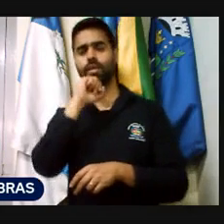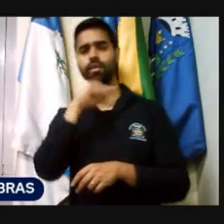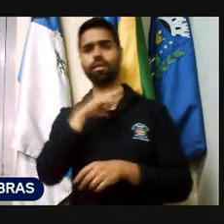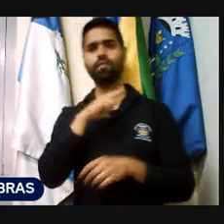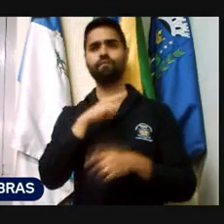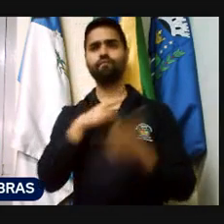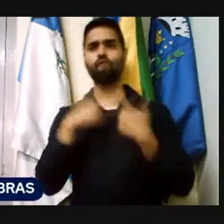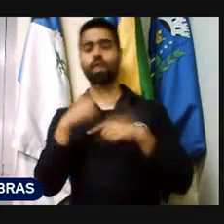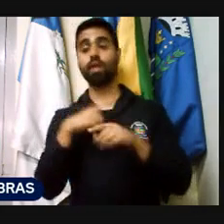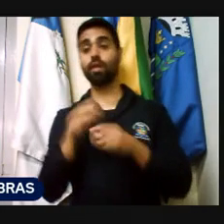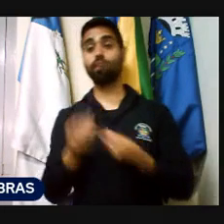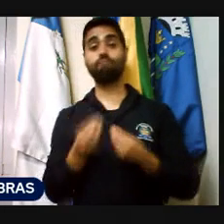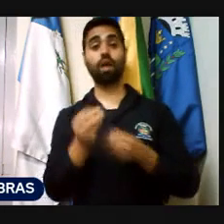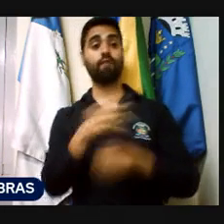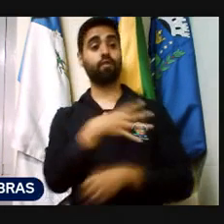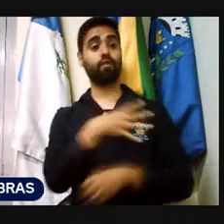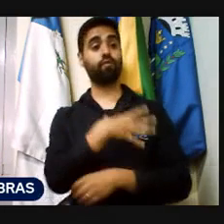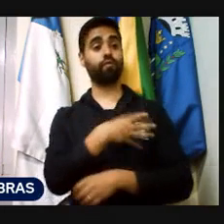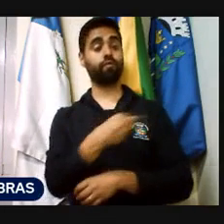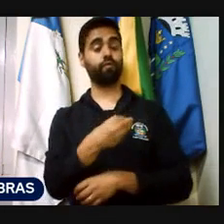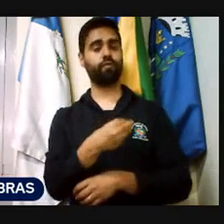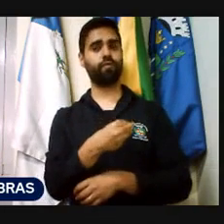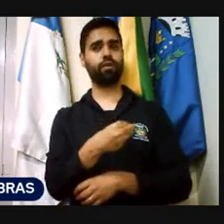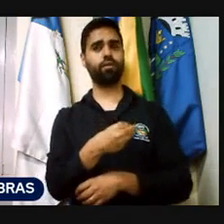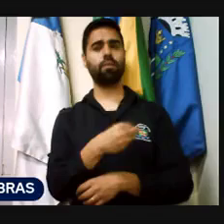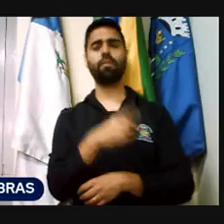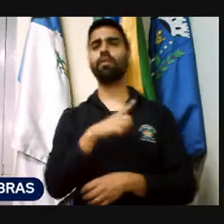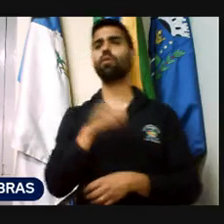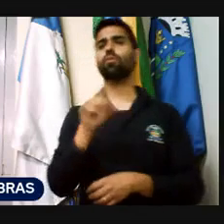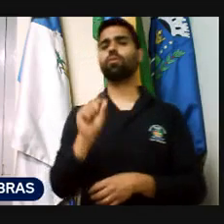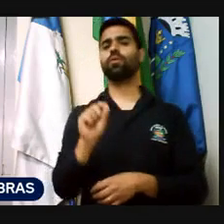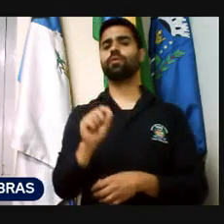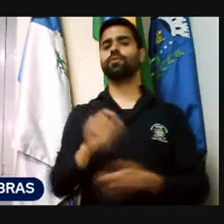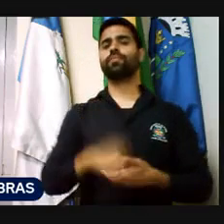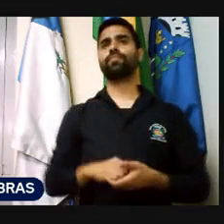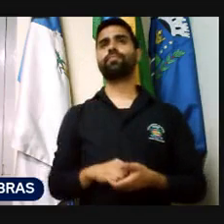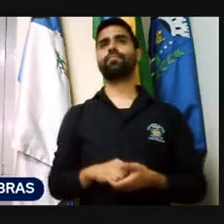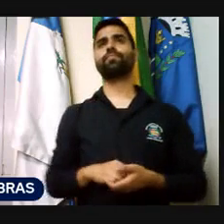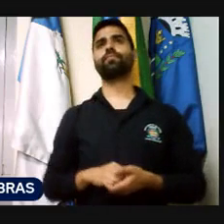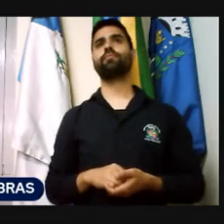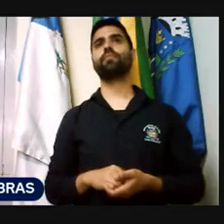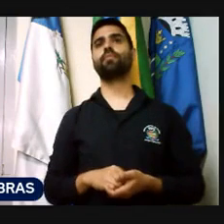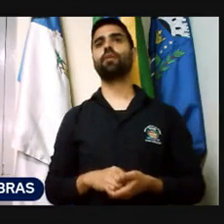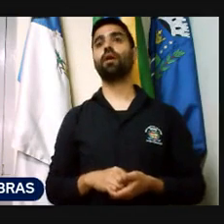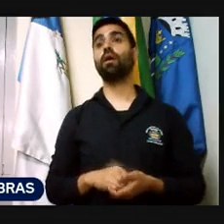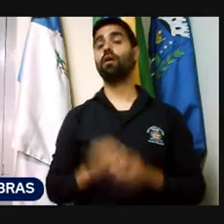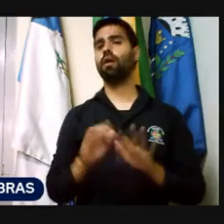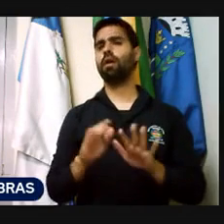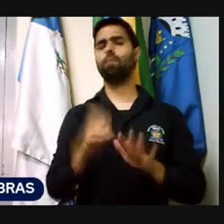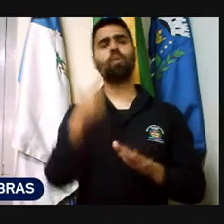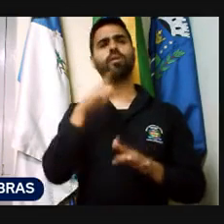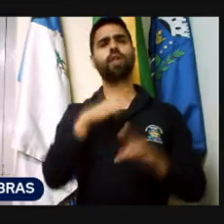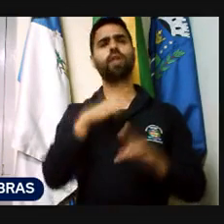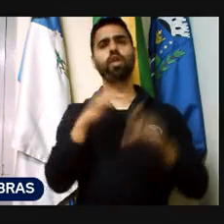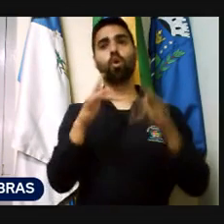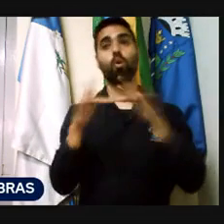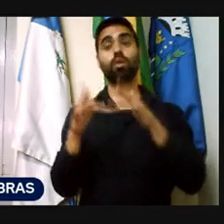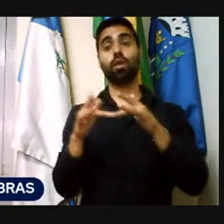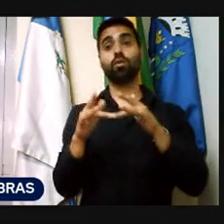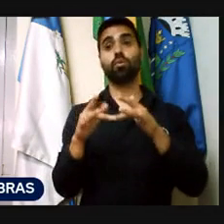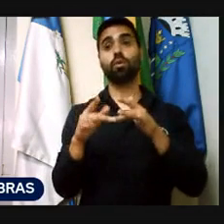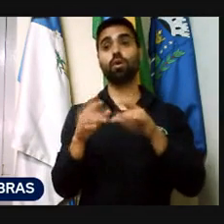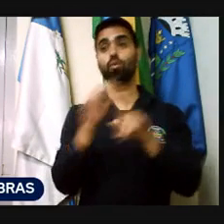levar os seus filhos, para terem aí esse contato, né, com a cultura, com a